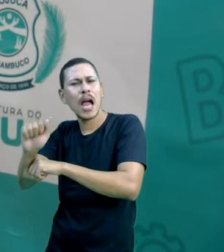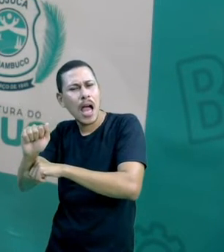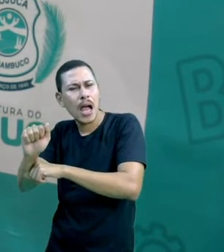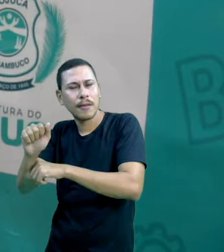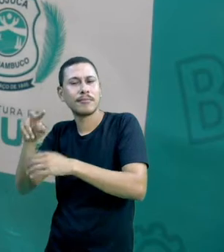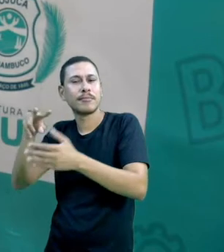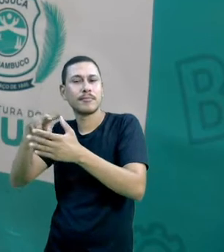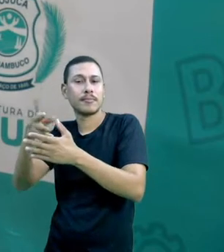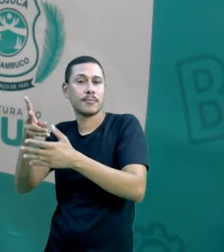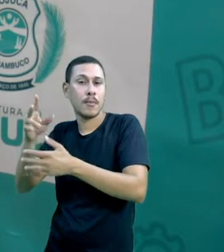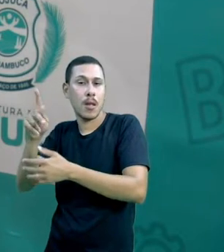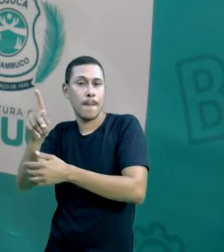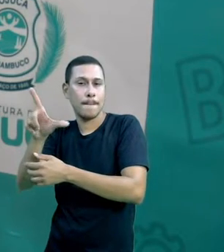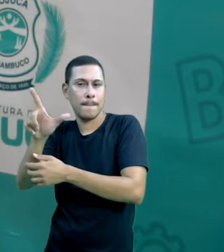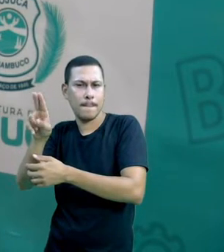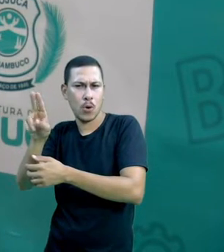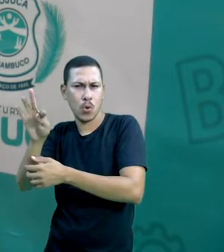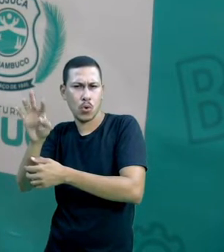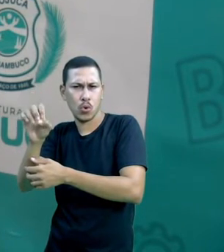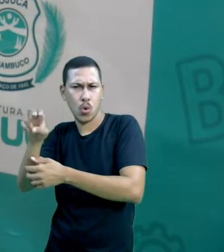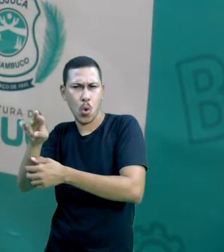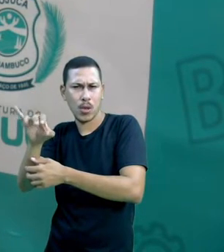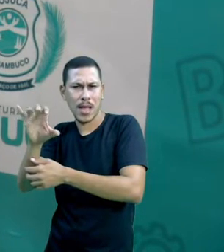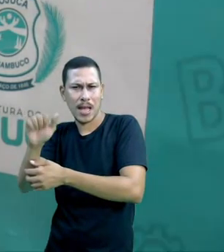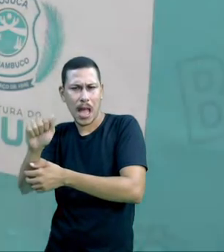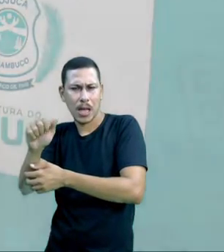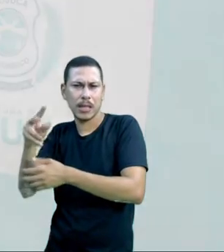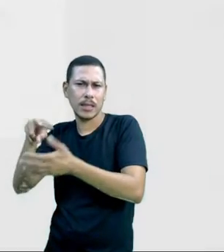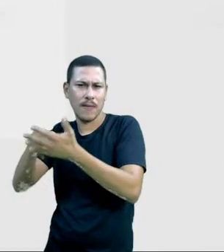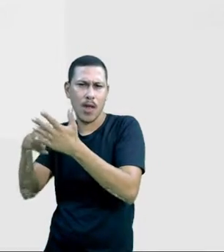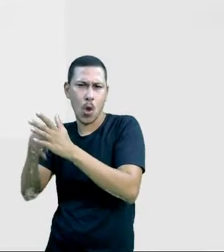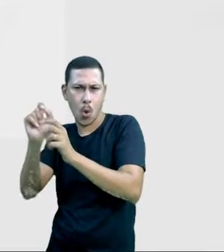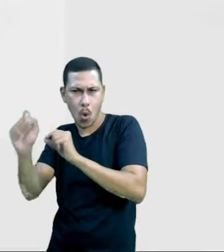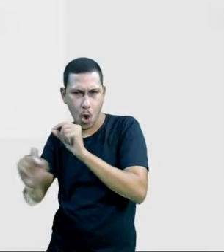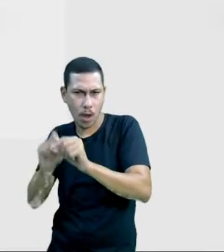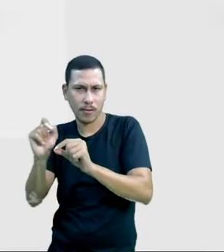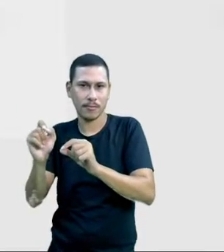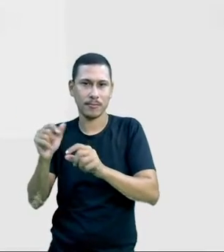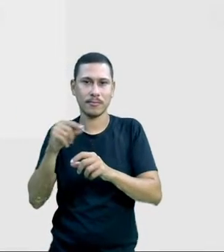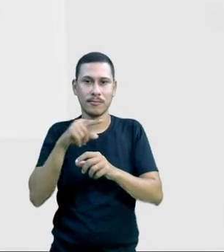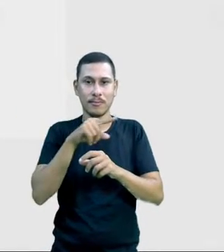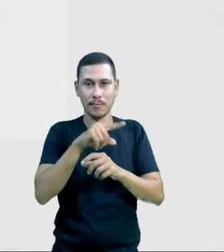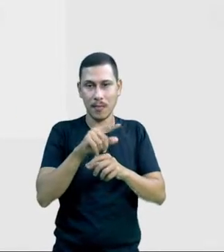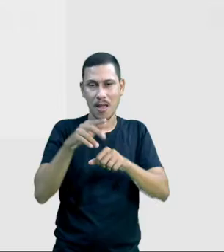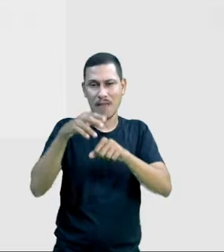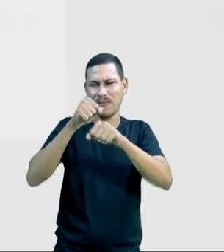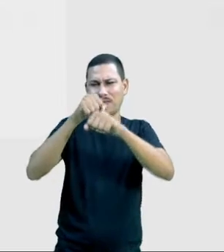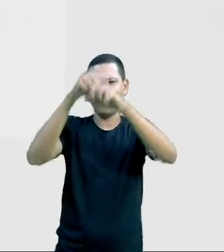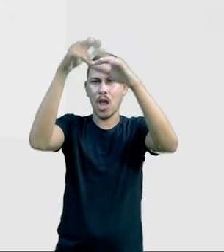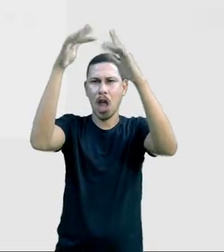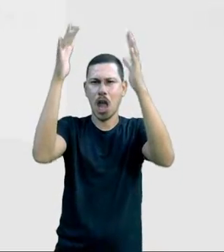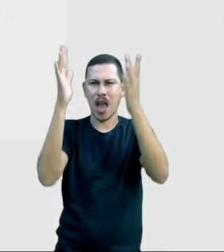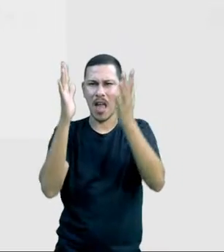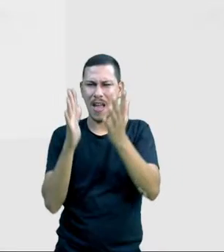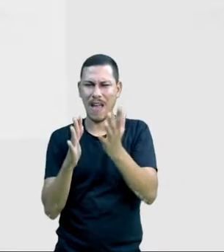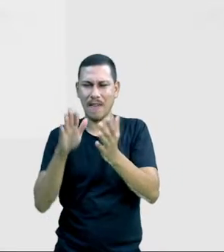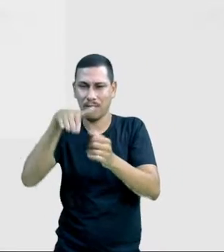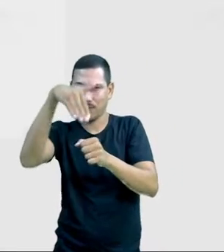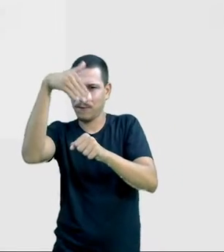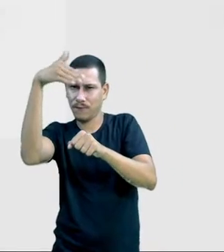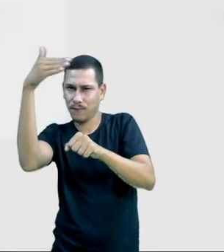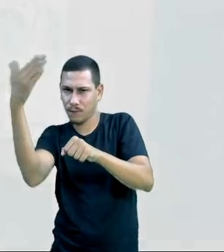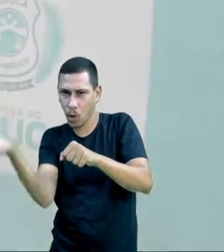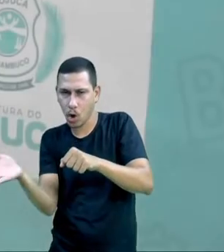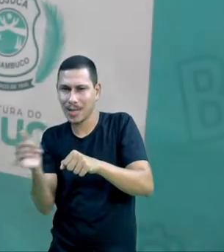isso? A rocha magmática extrusiva é aquela que se forma do lado de fora, ou seja, quando